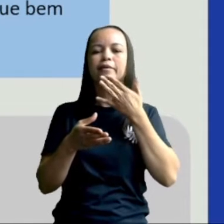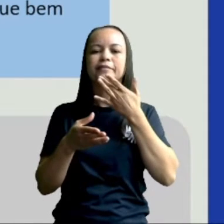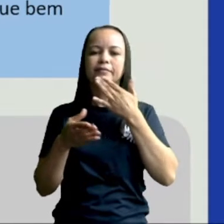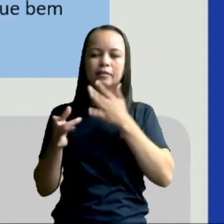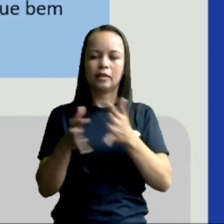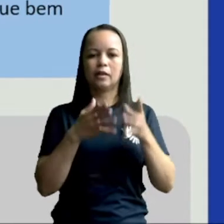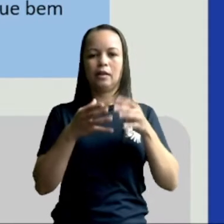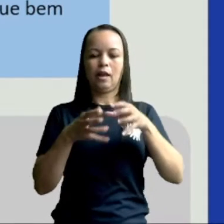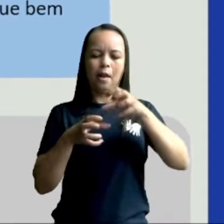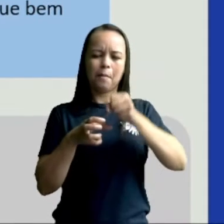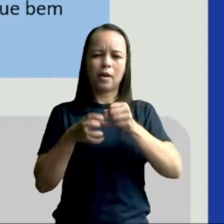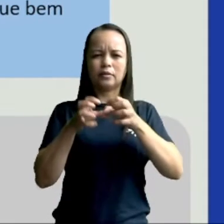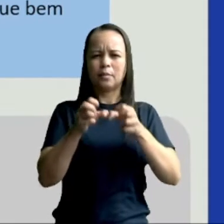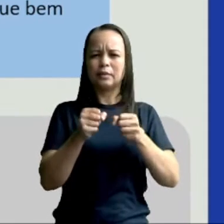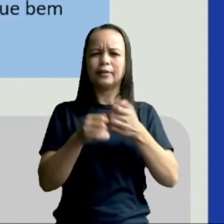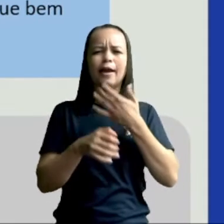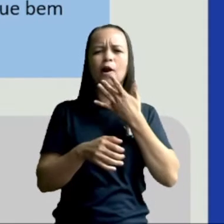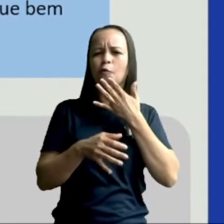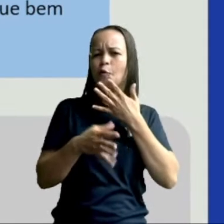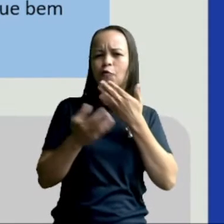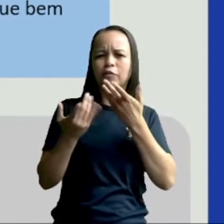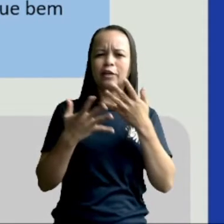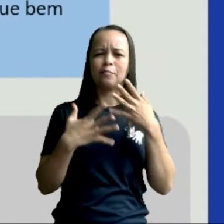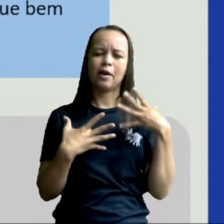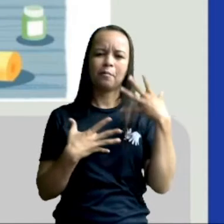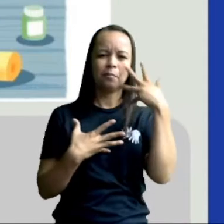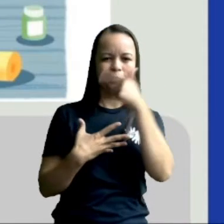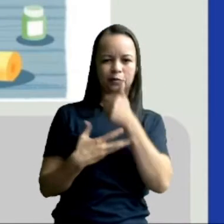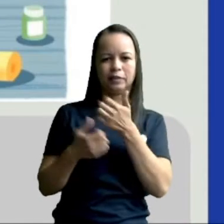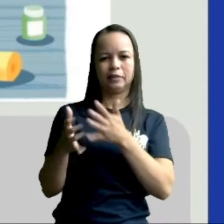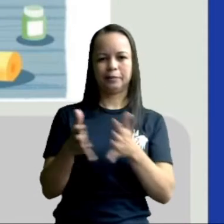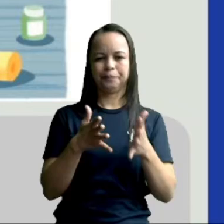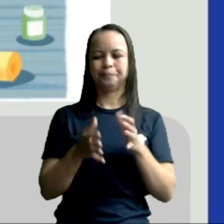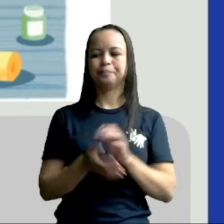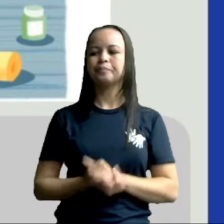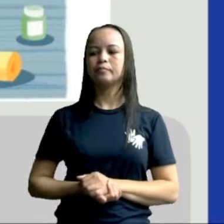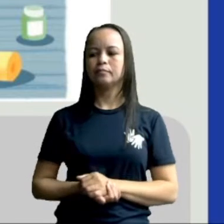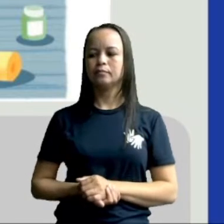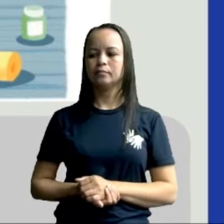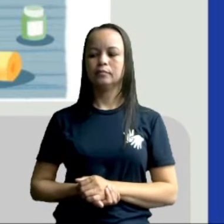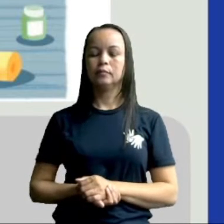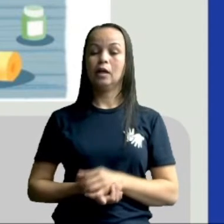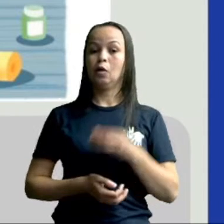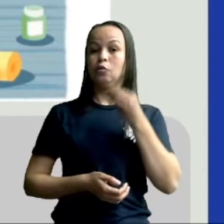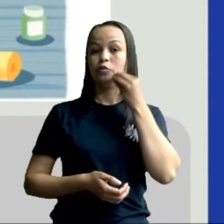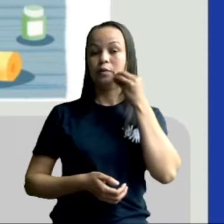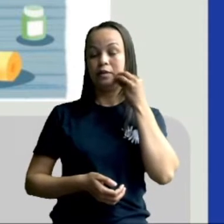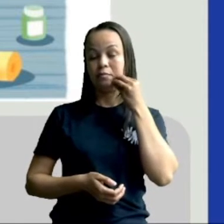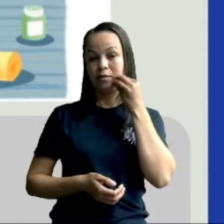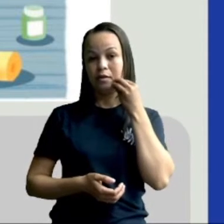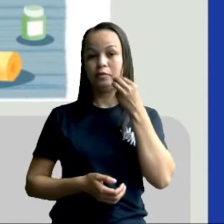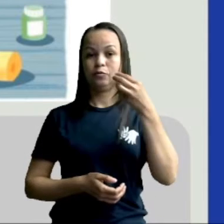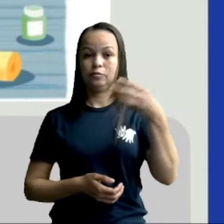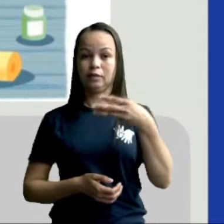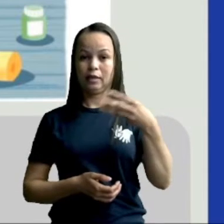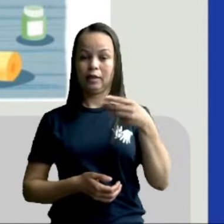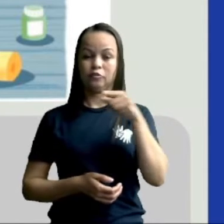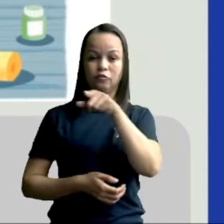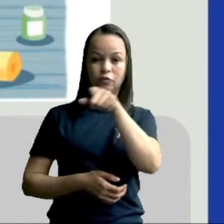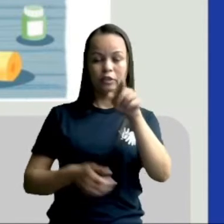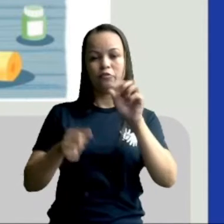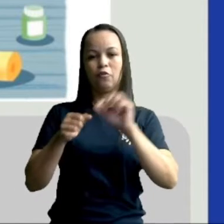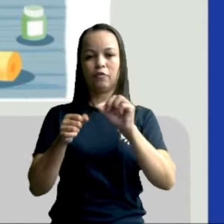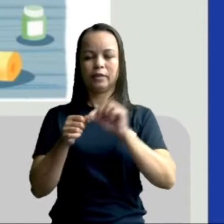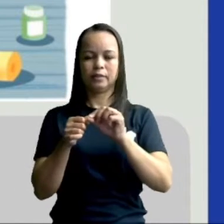que a cor fique bem homogênea. Pronto, está pronta a massinha de modelar. O experimento 3 vocês vão fazer a partir